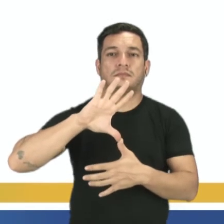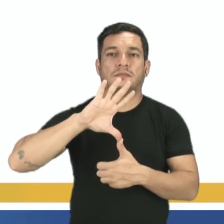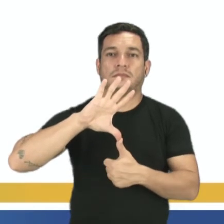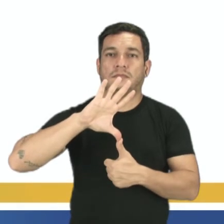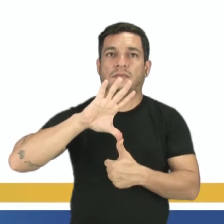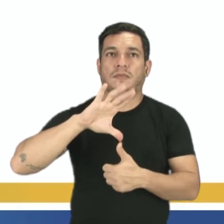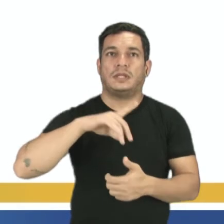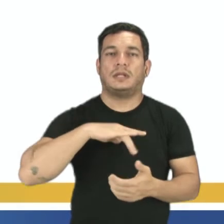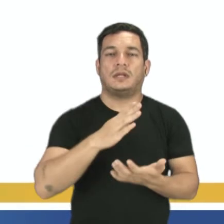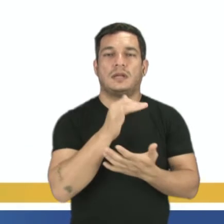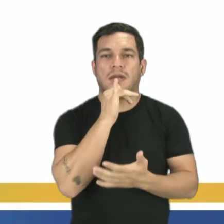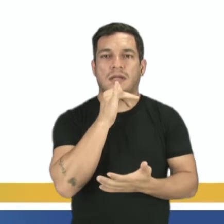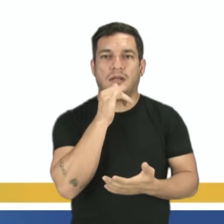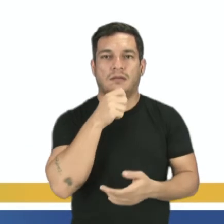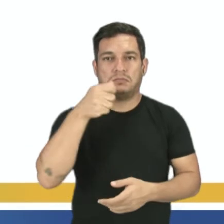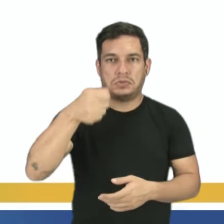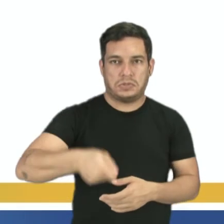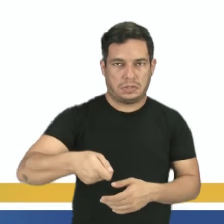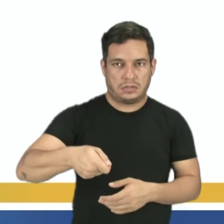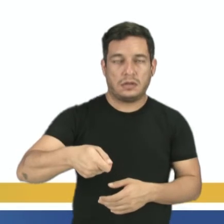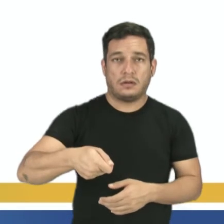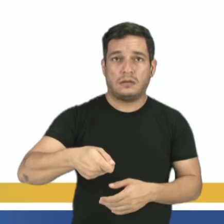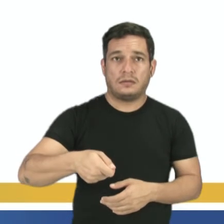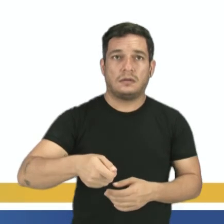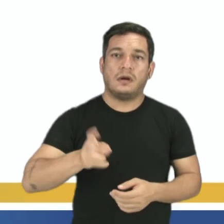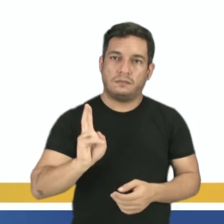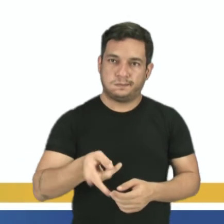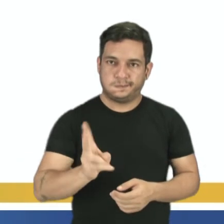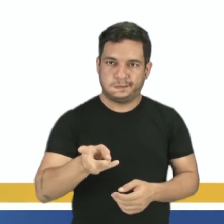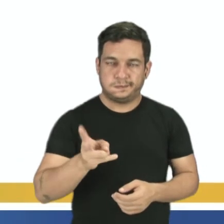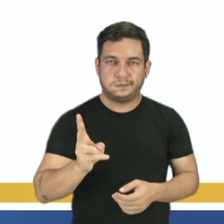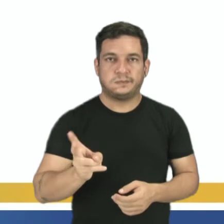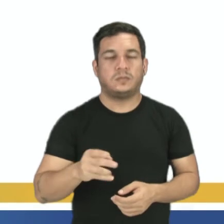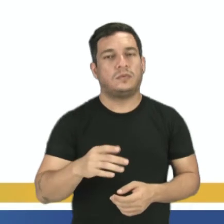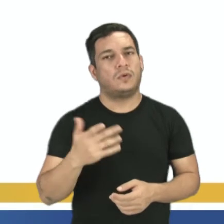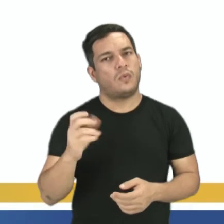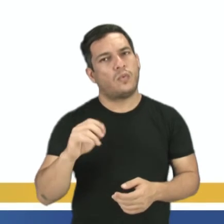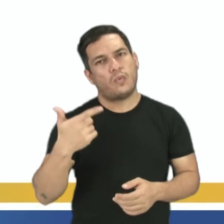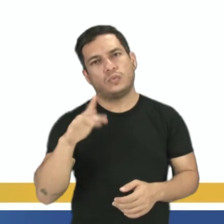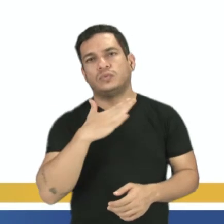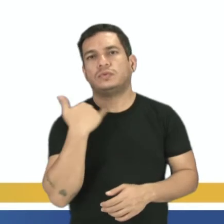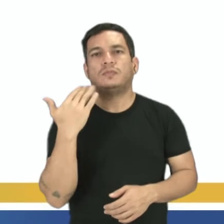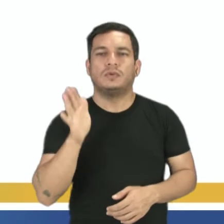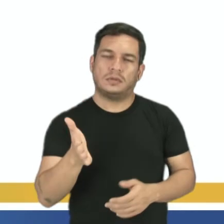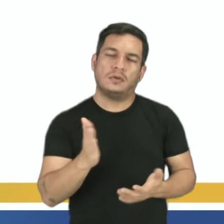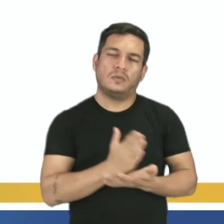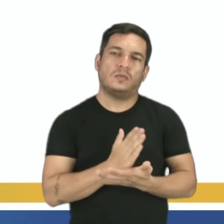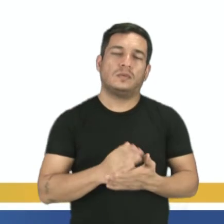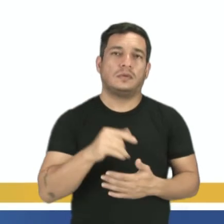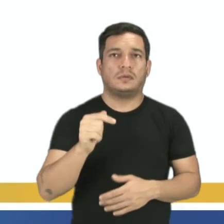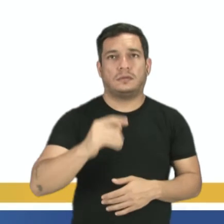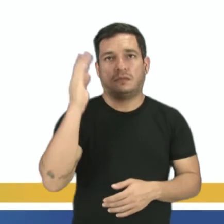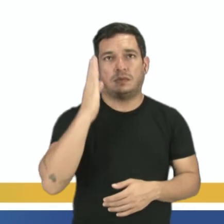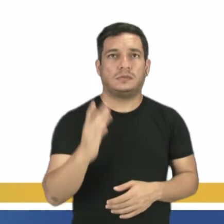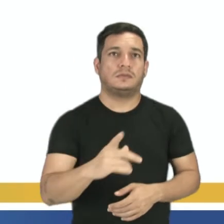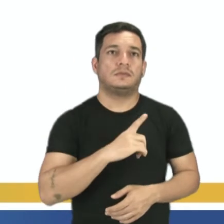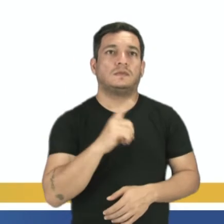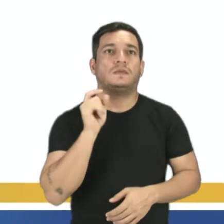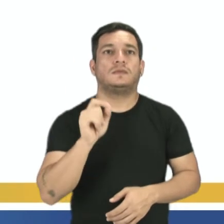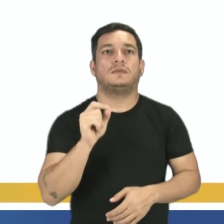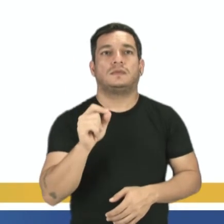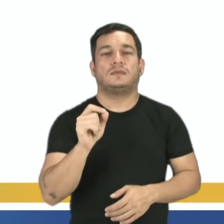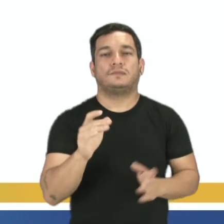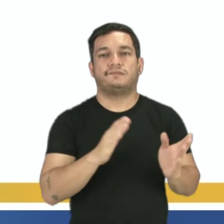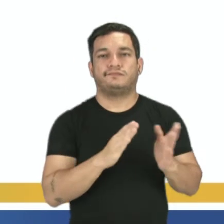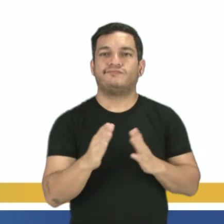aí de ditadores, né, que ainda permanecem, outros não, já morreram. E no Brasil nós